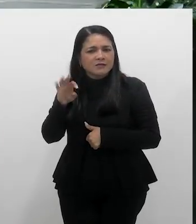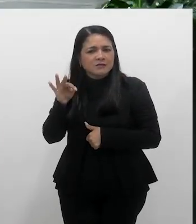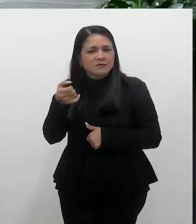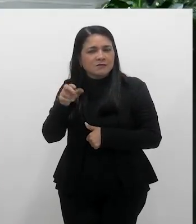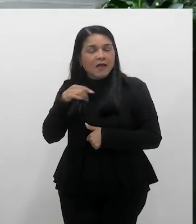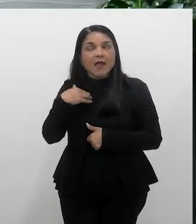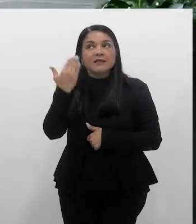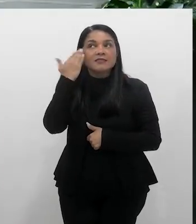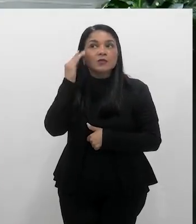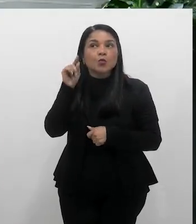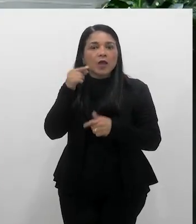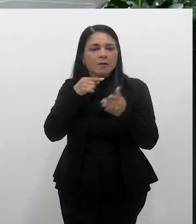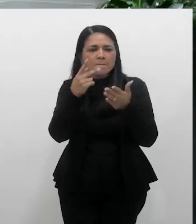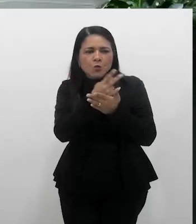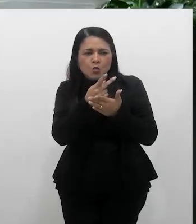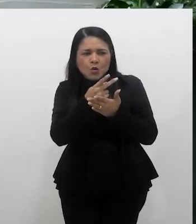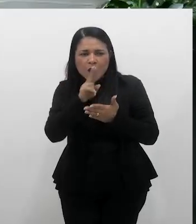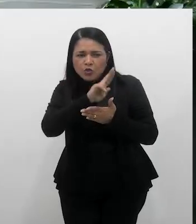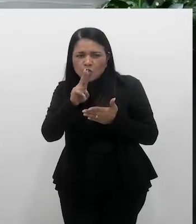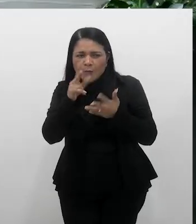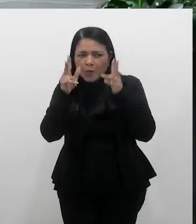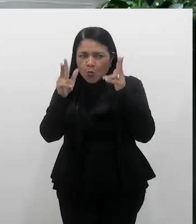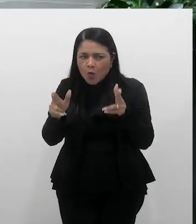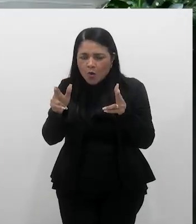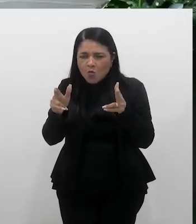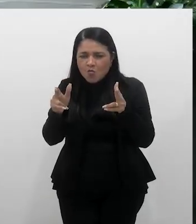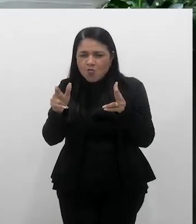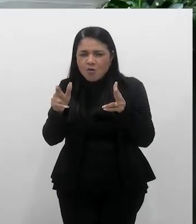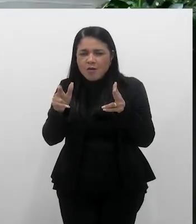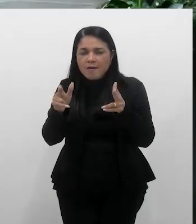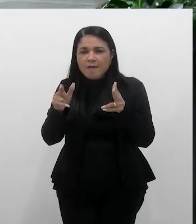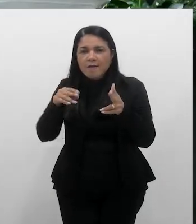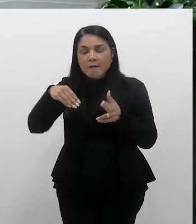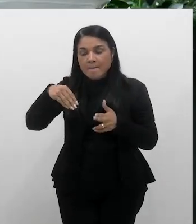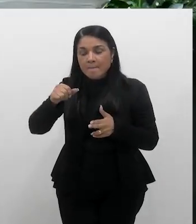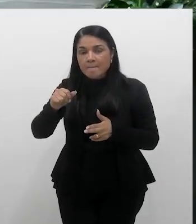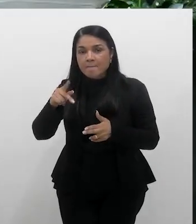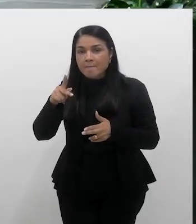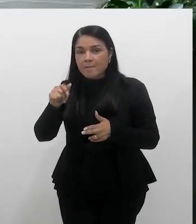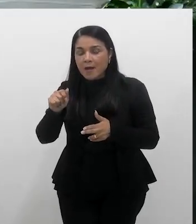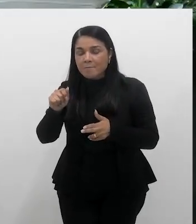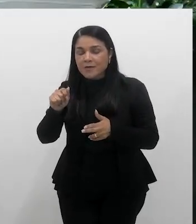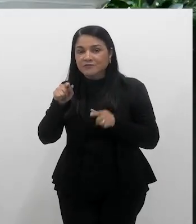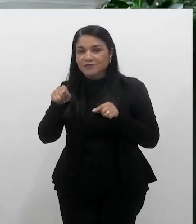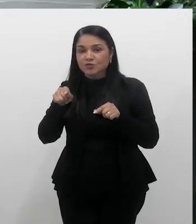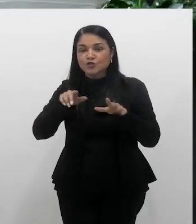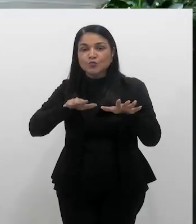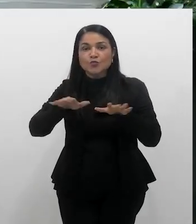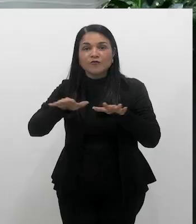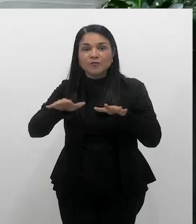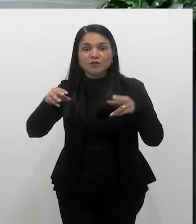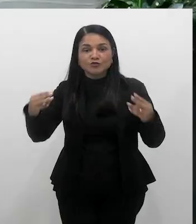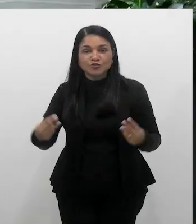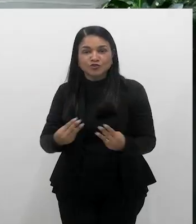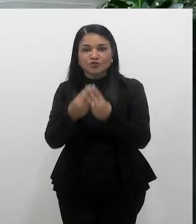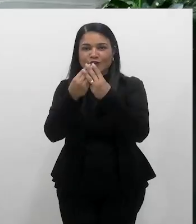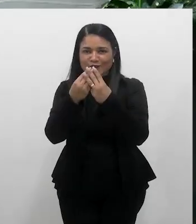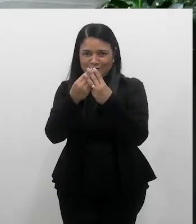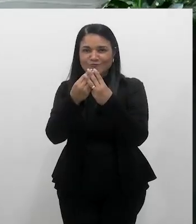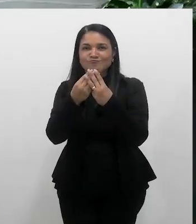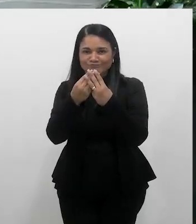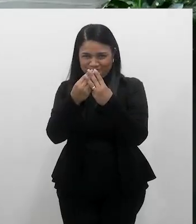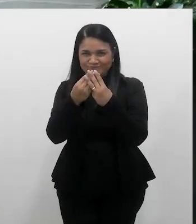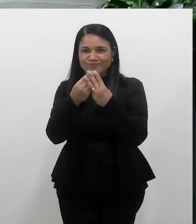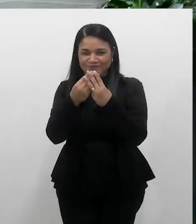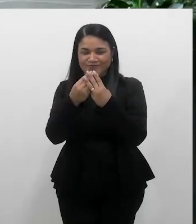mesmo nome que ela ia fazer um mapeamento muito afetivo da diáspora judaica. E principalmente,